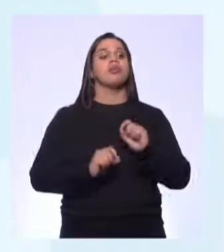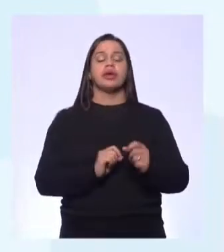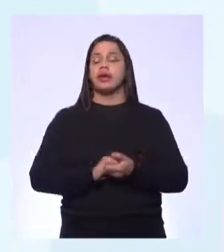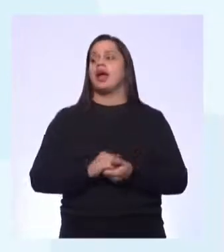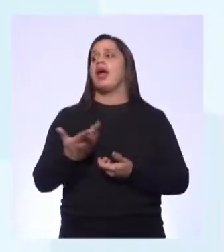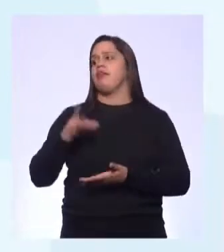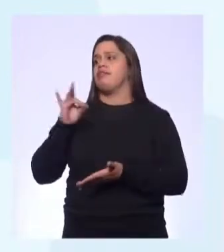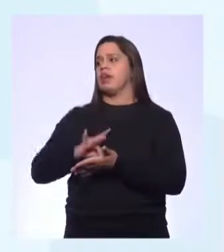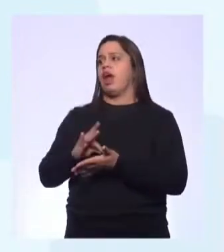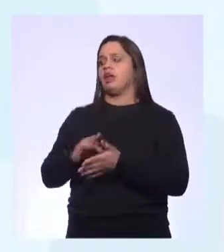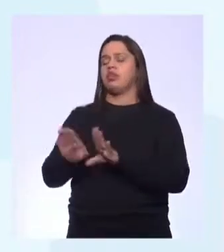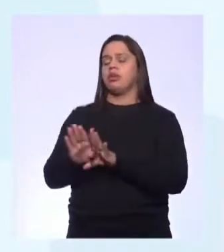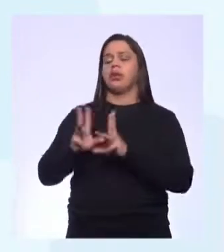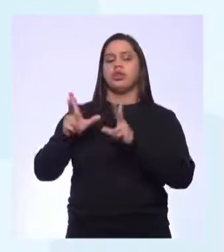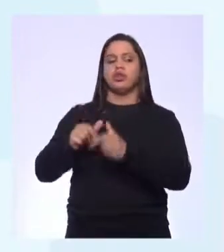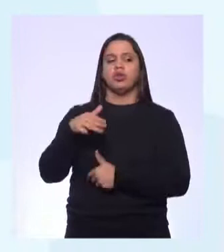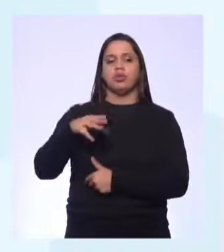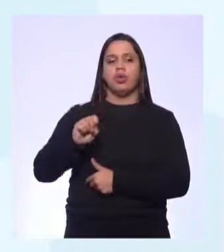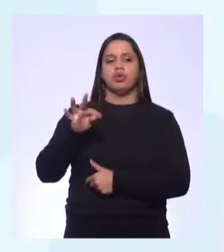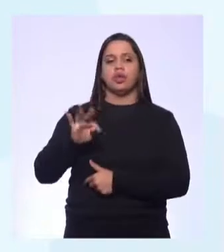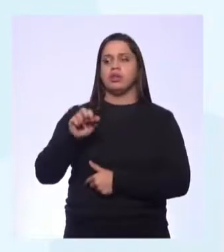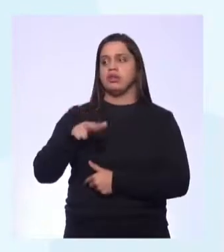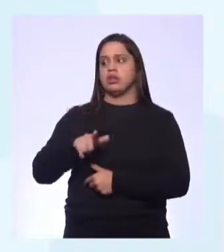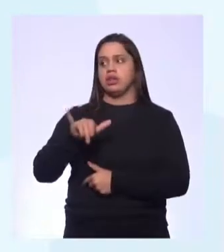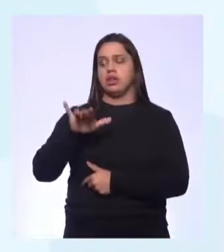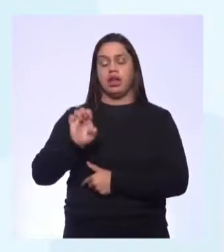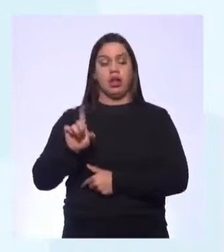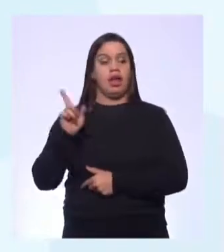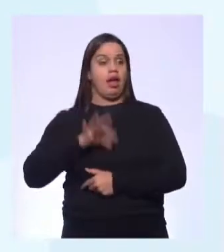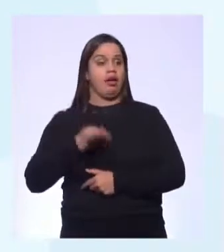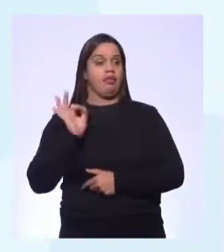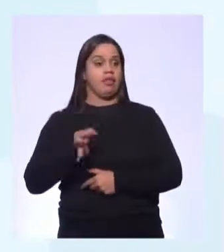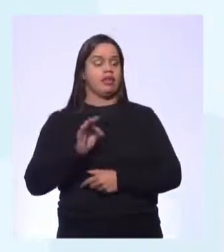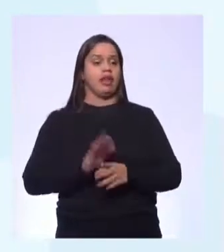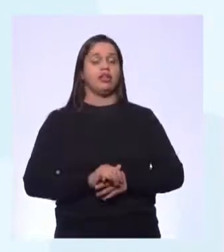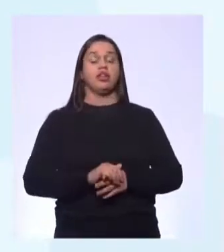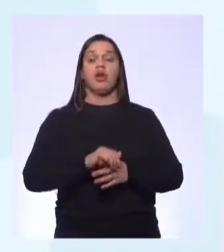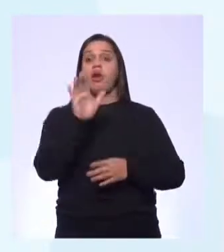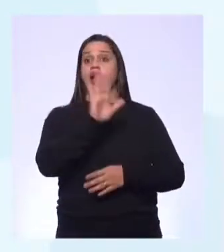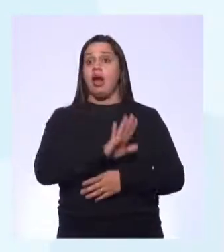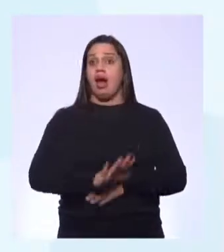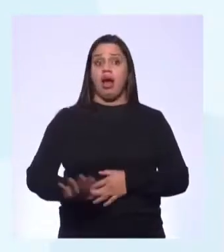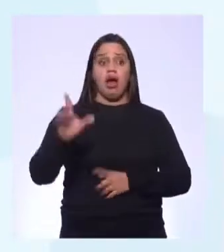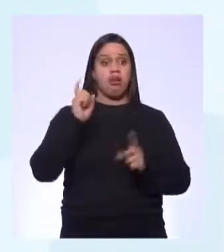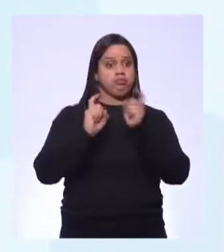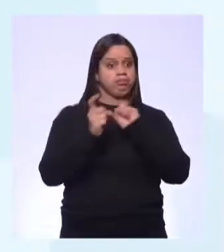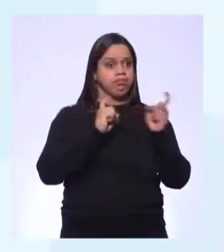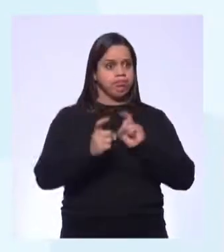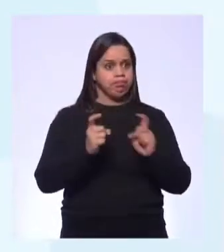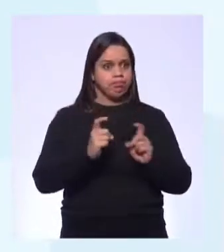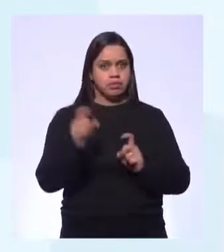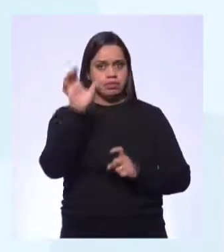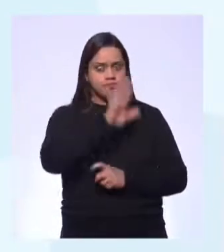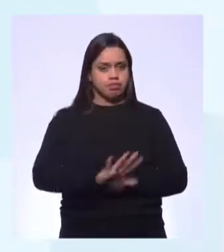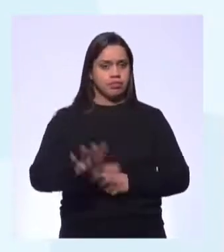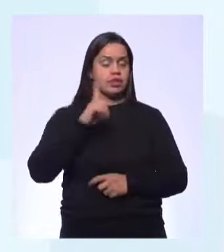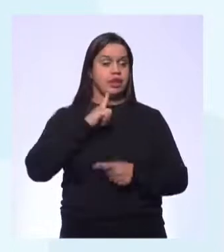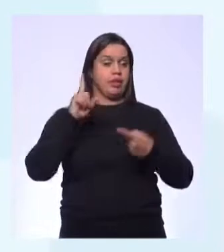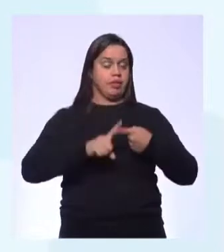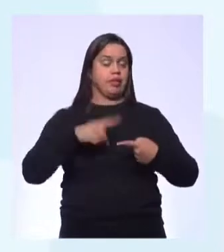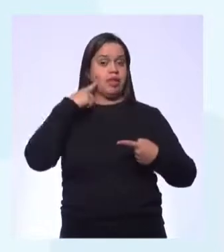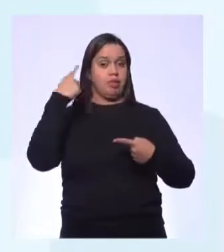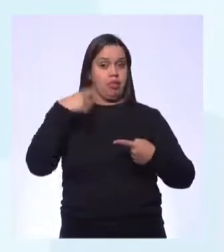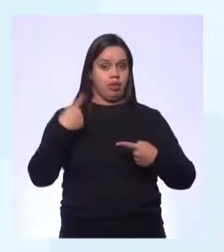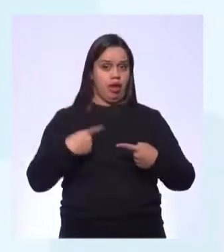Exatamente, professor. Aí, olha só, professor Carlos, a Assembleia Geral, eles ia ter, assim, deputados que iam